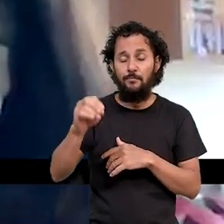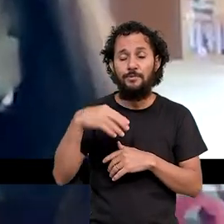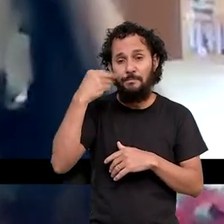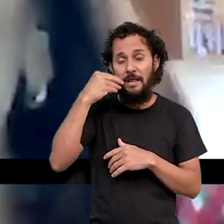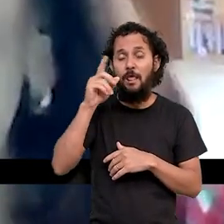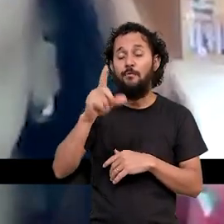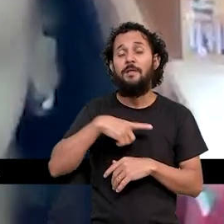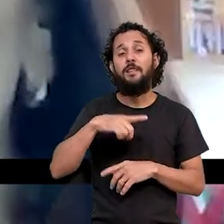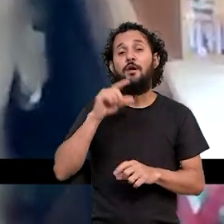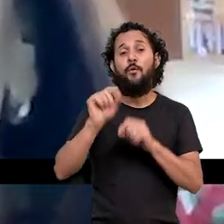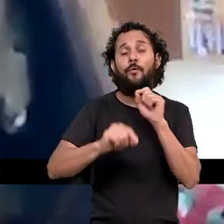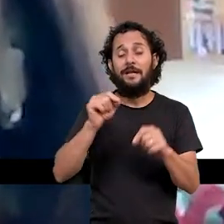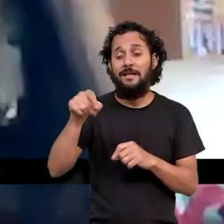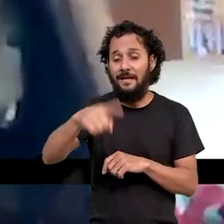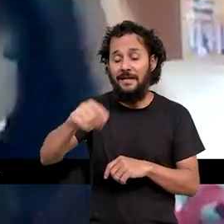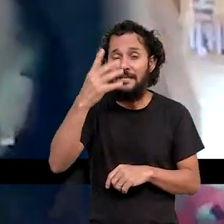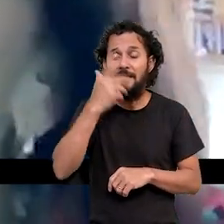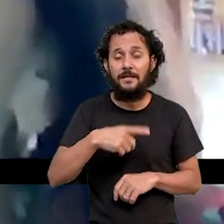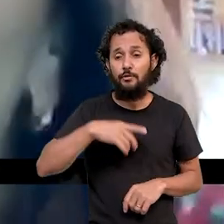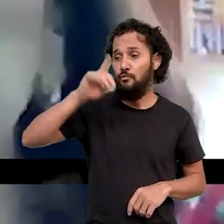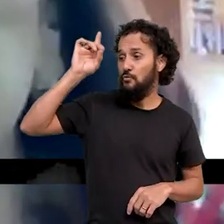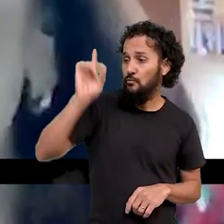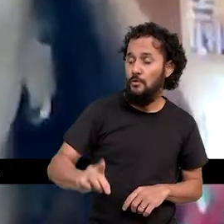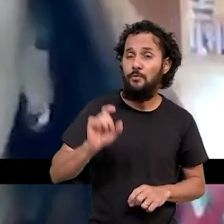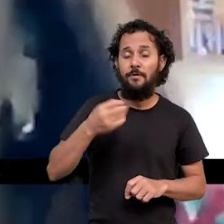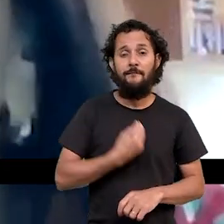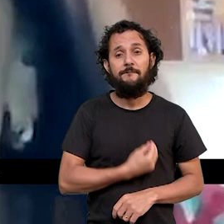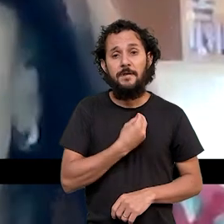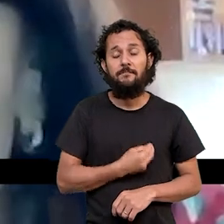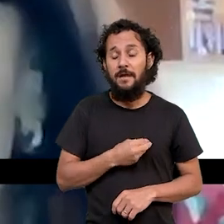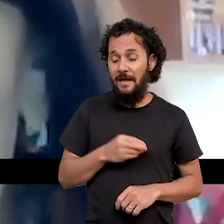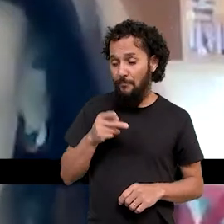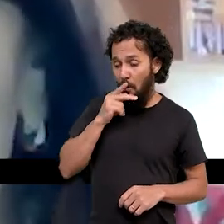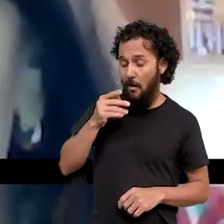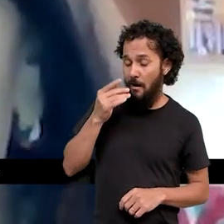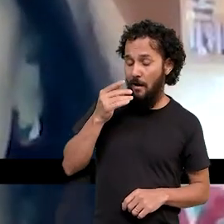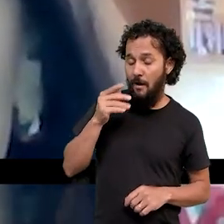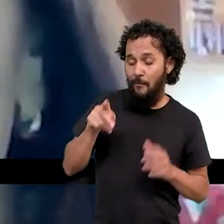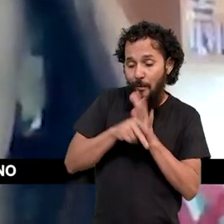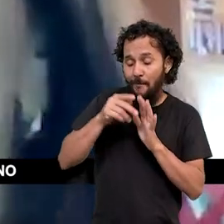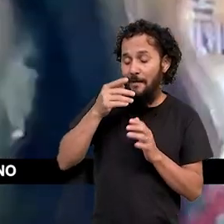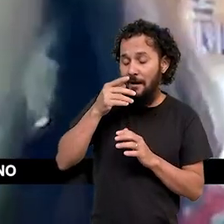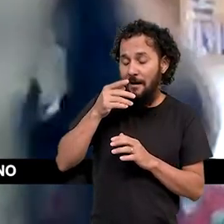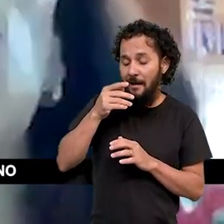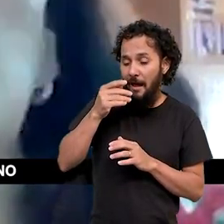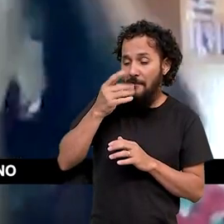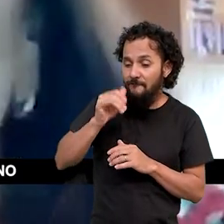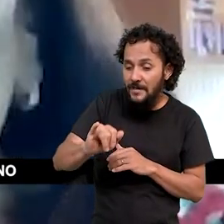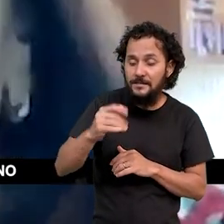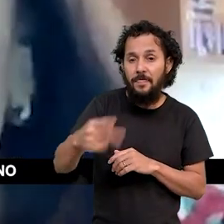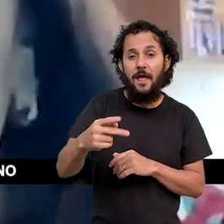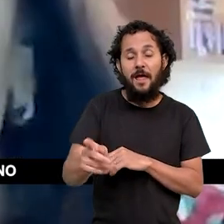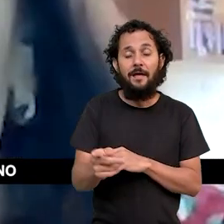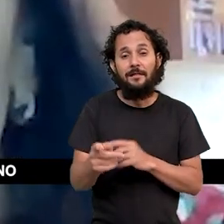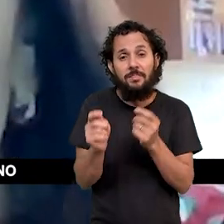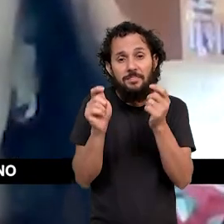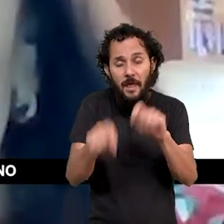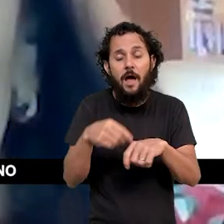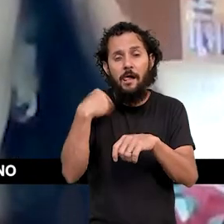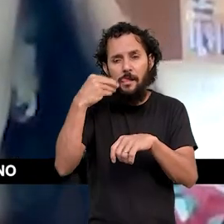para garantir às crianças o direito de viverem a infância. Quanto mais